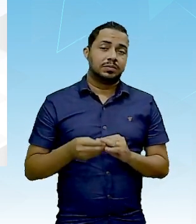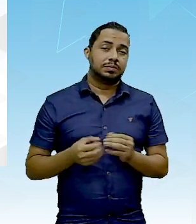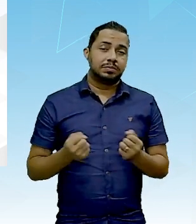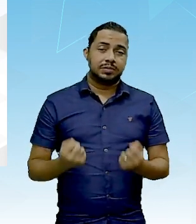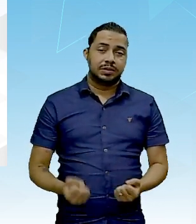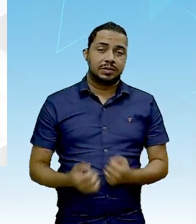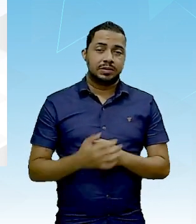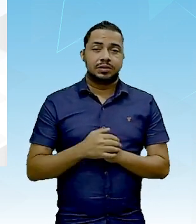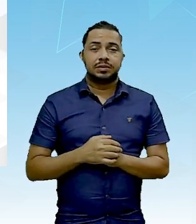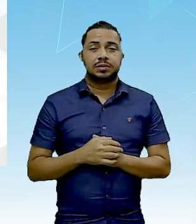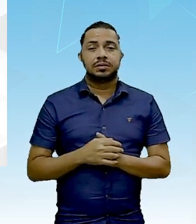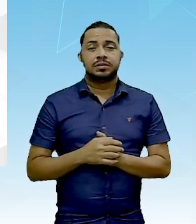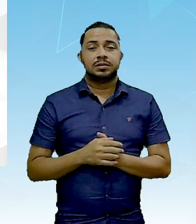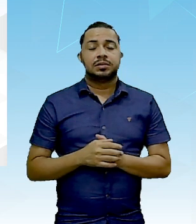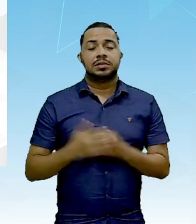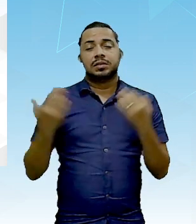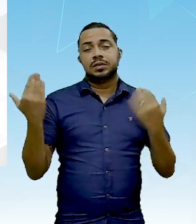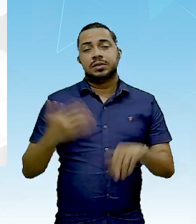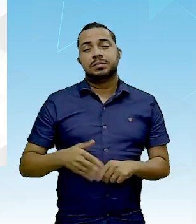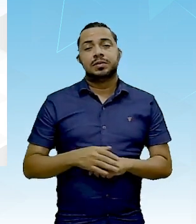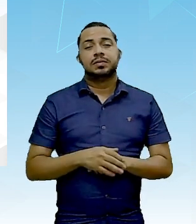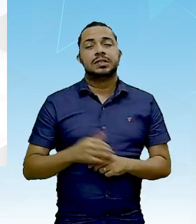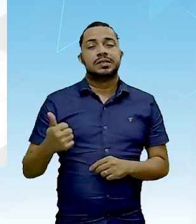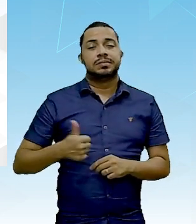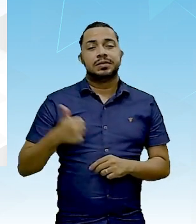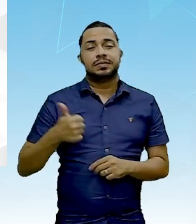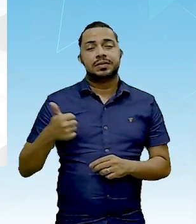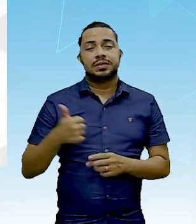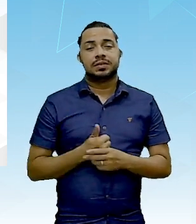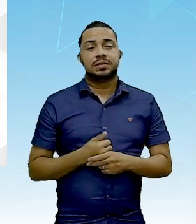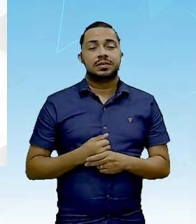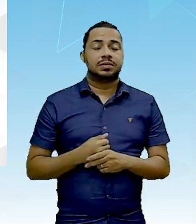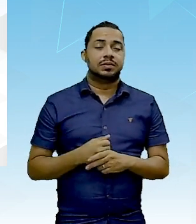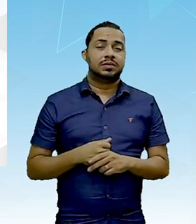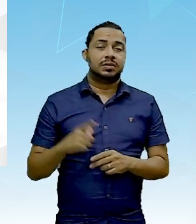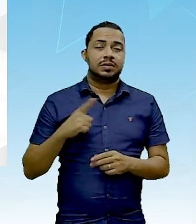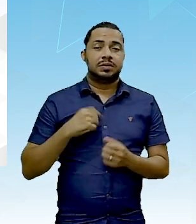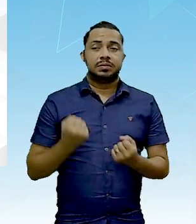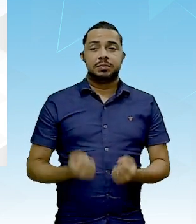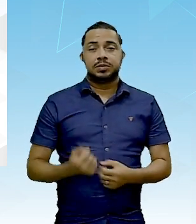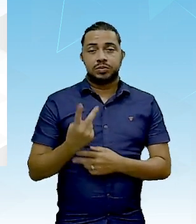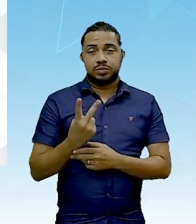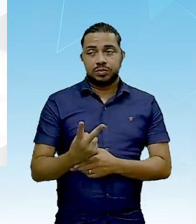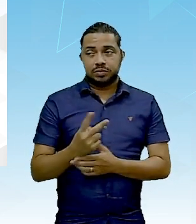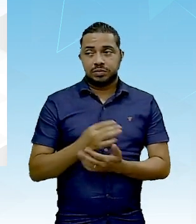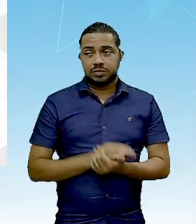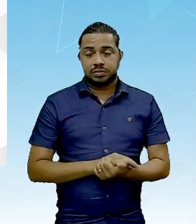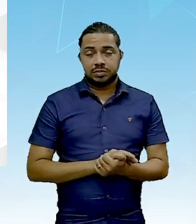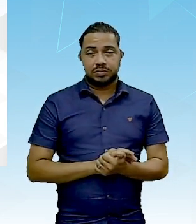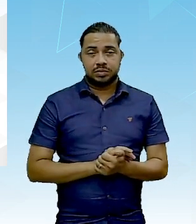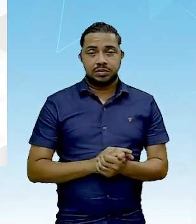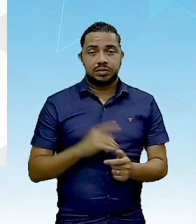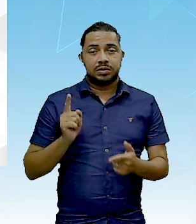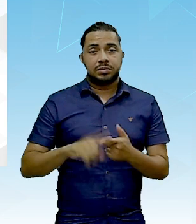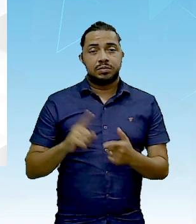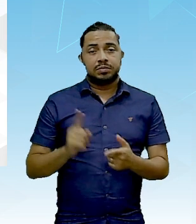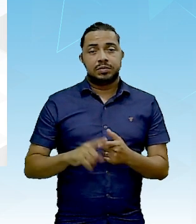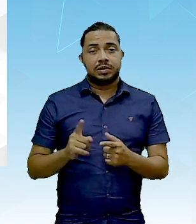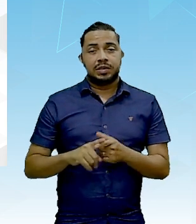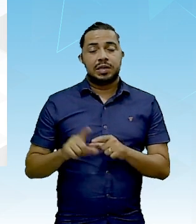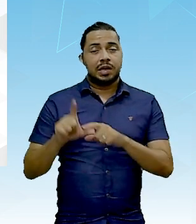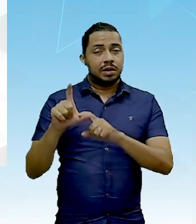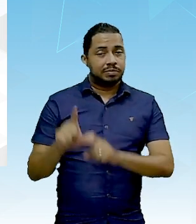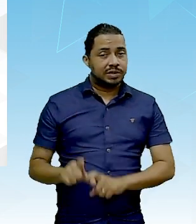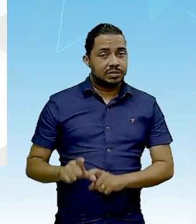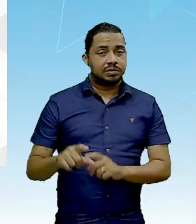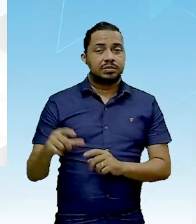exemplo, a prova da primeira unidade tem peso 2. A nota de recuperação tem